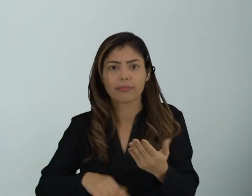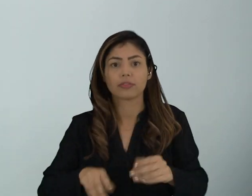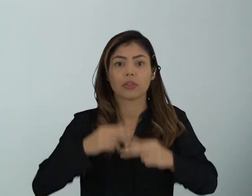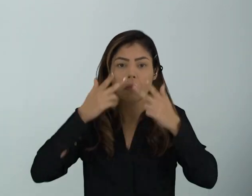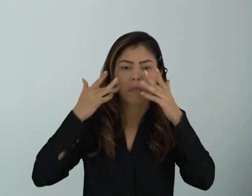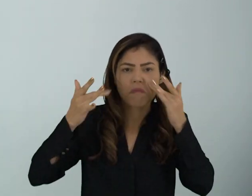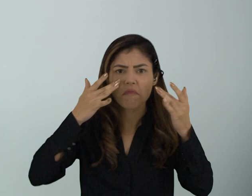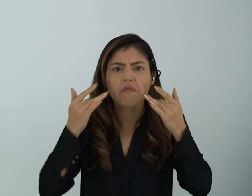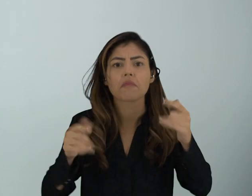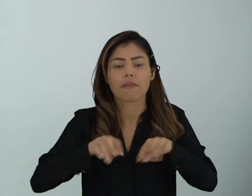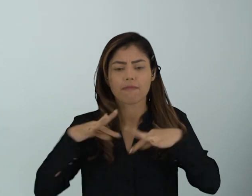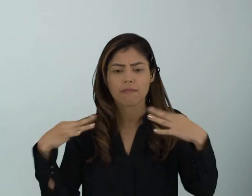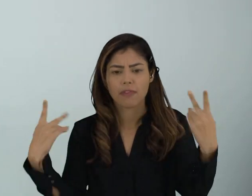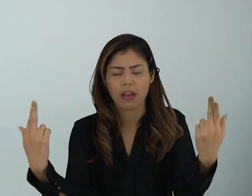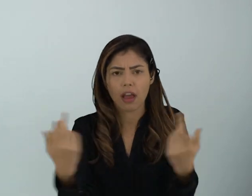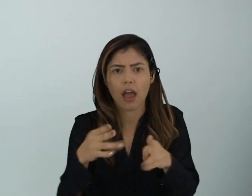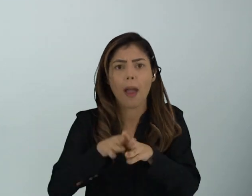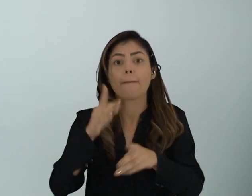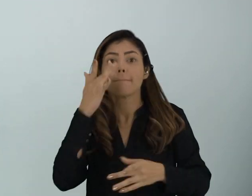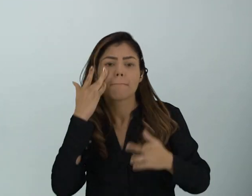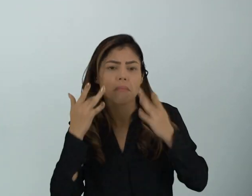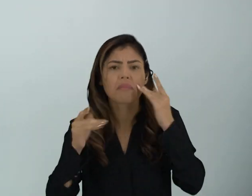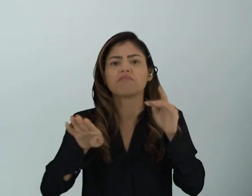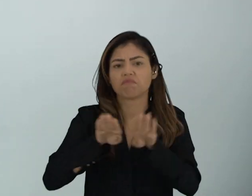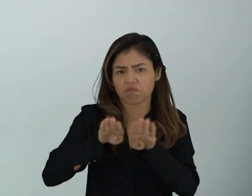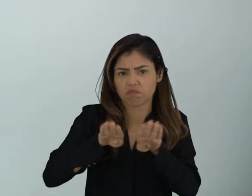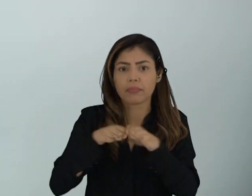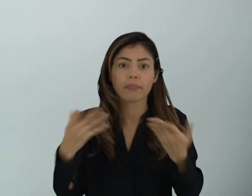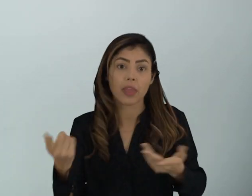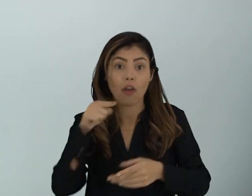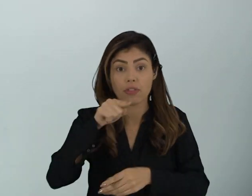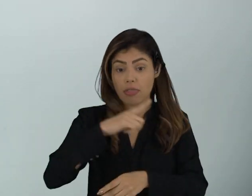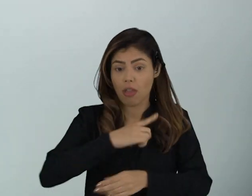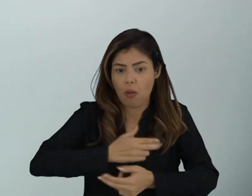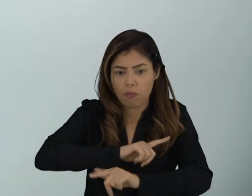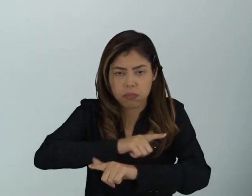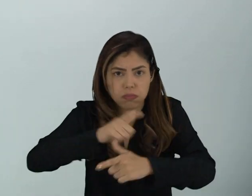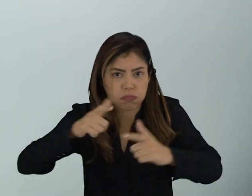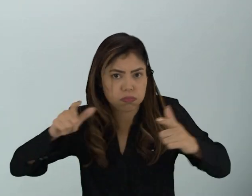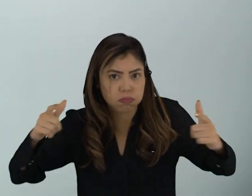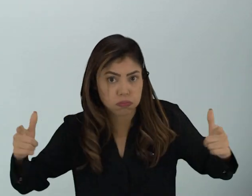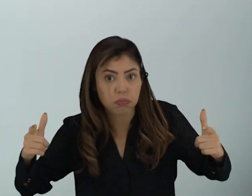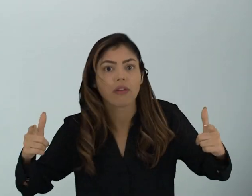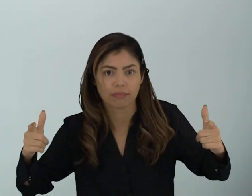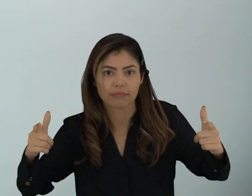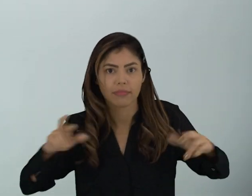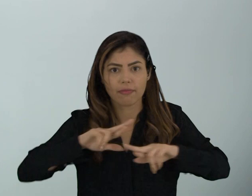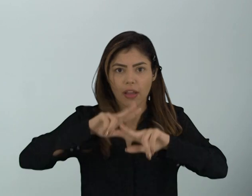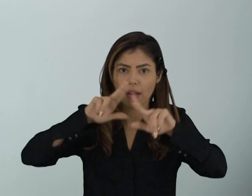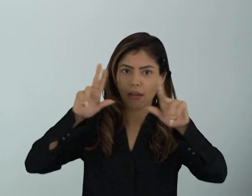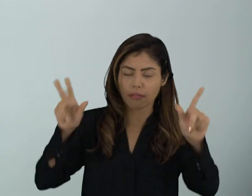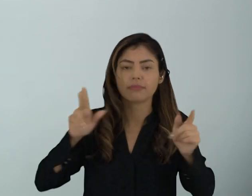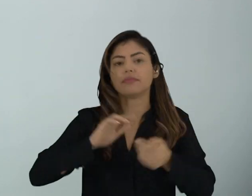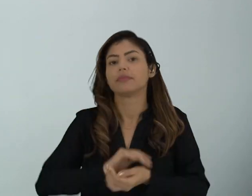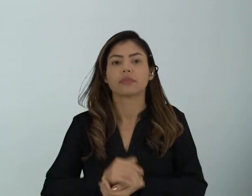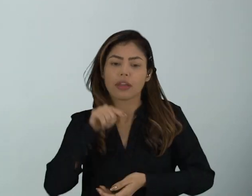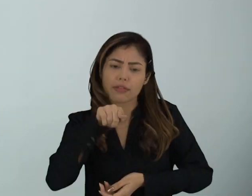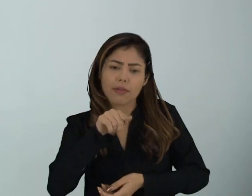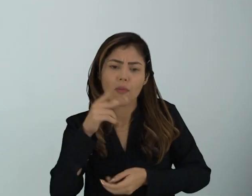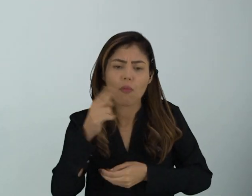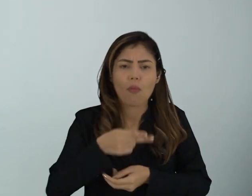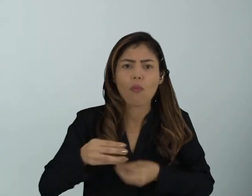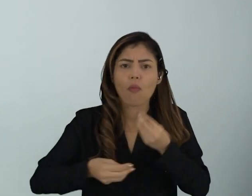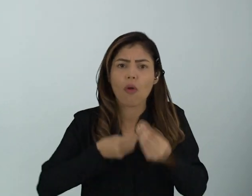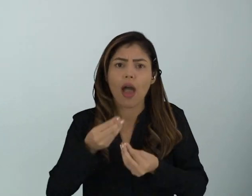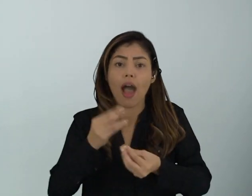cenários, figurinos, em peças teatrais. Então você tem um campo realmente muito vasto. Desse modo, chamamos